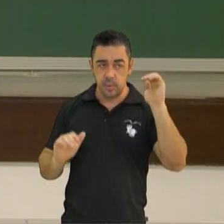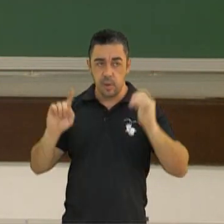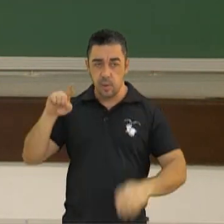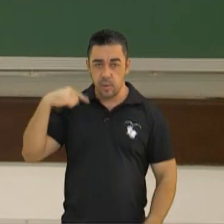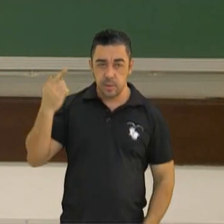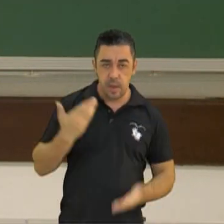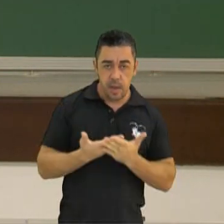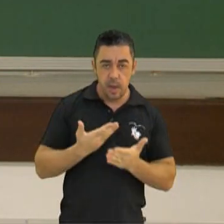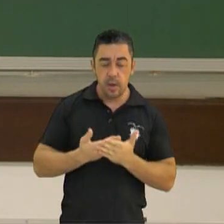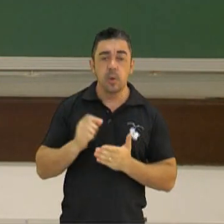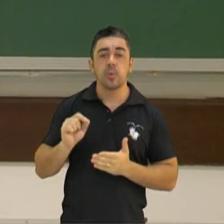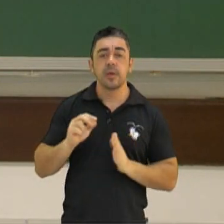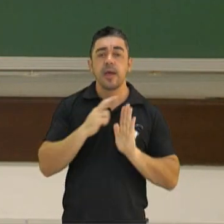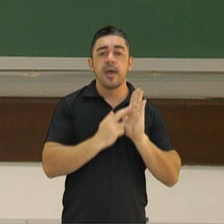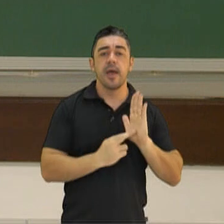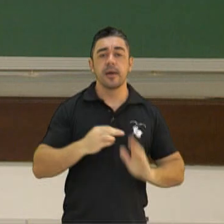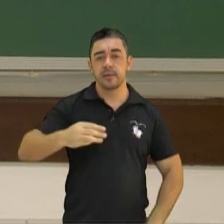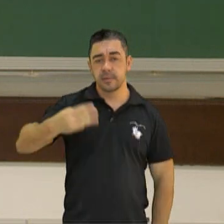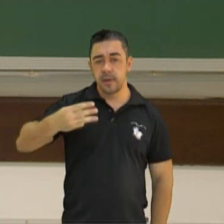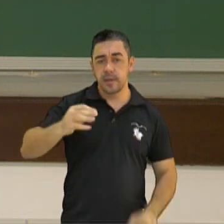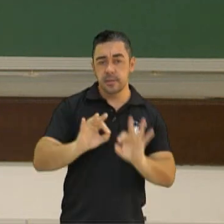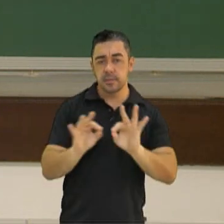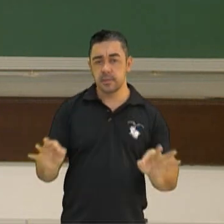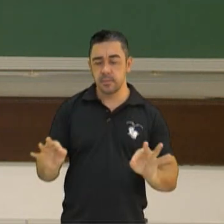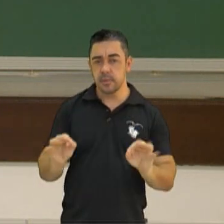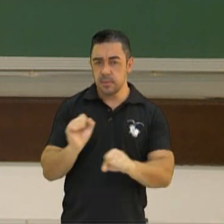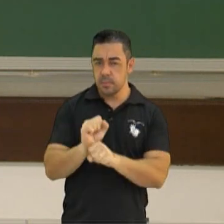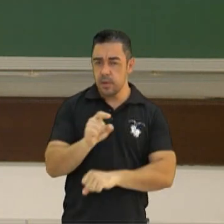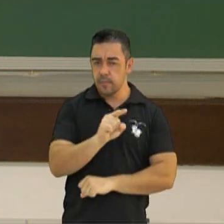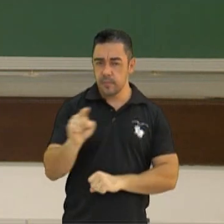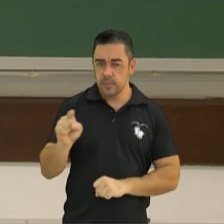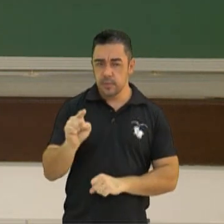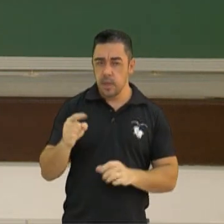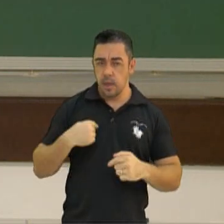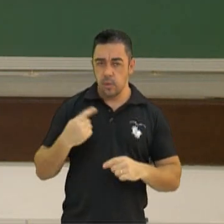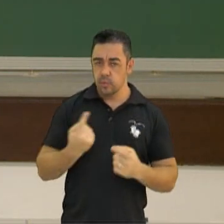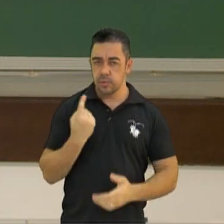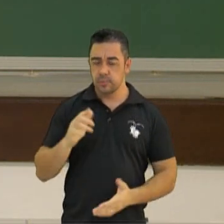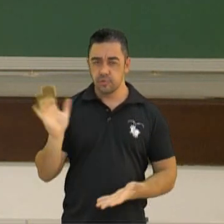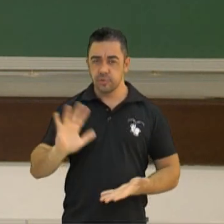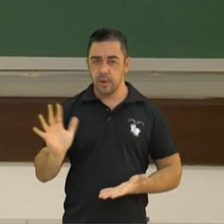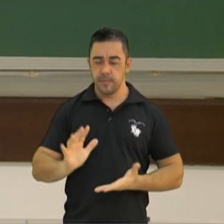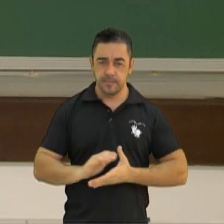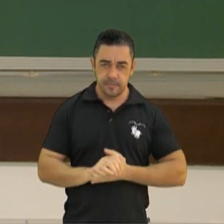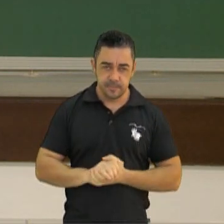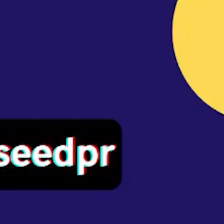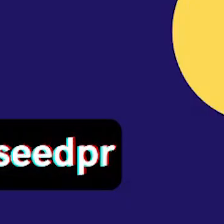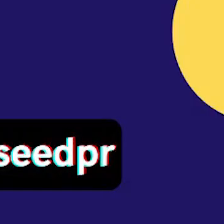próxima aula, regra de 3 simples. Espero você, não me deixe sozinha. Tchau!